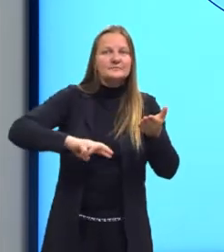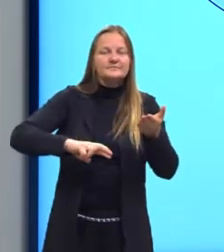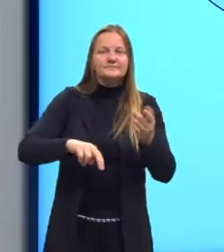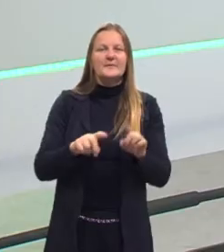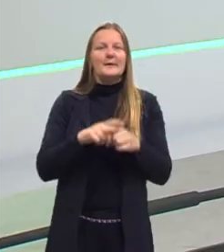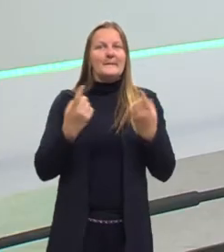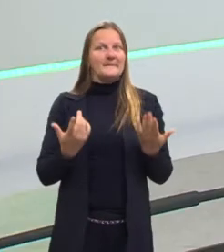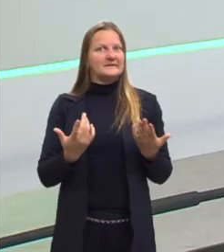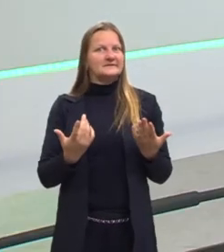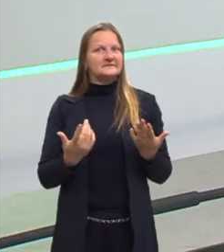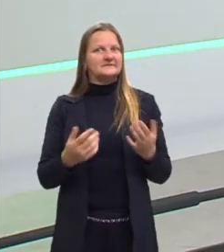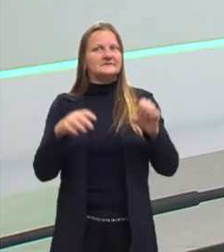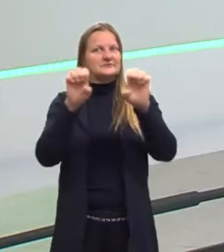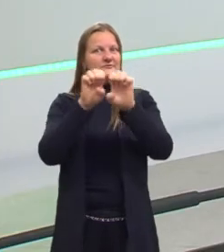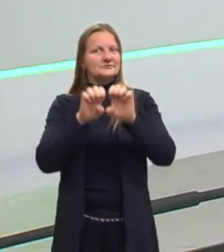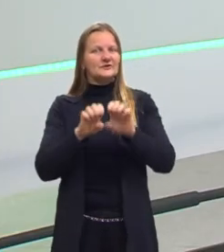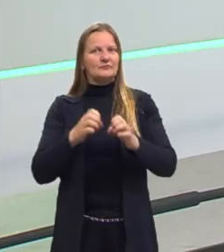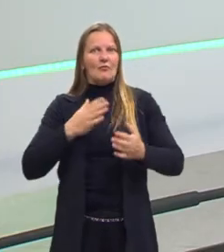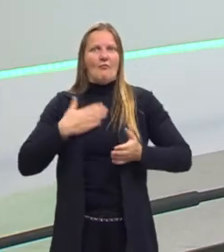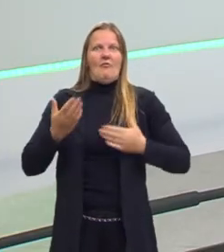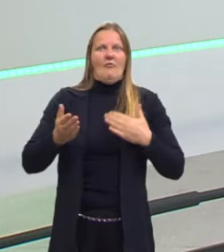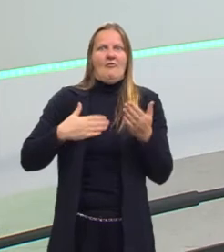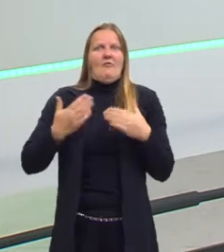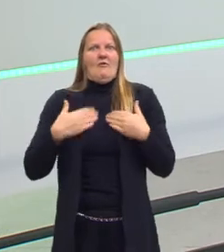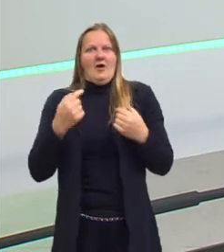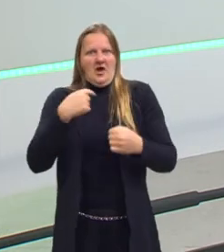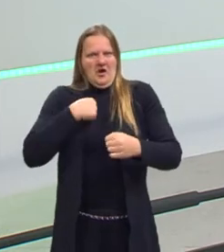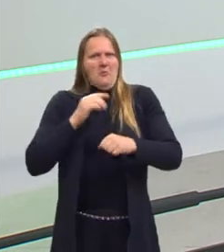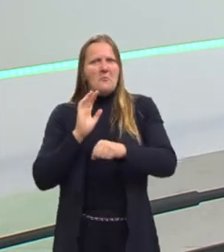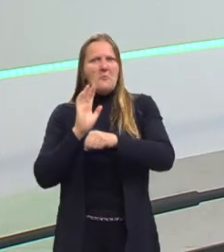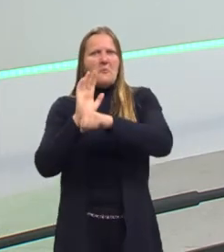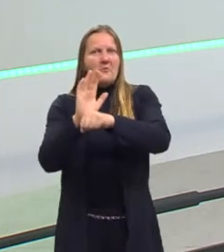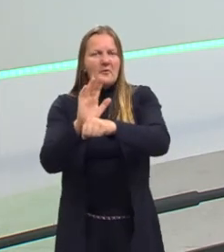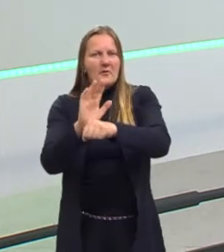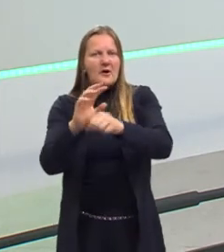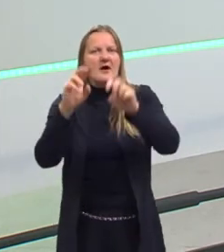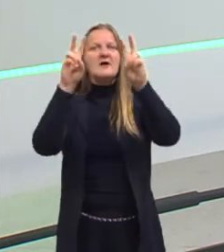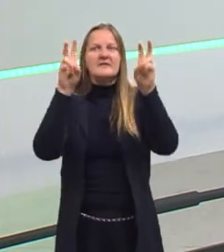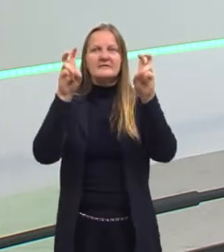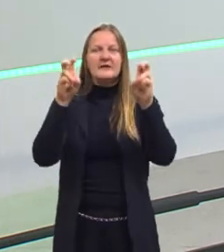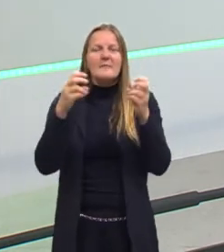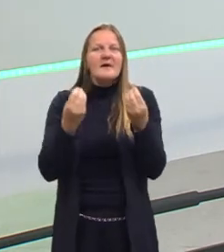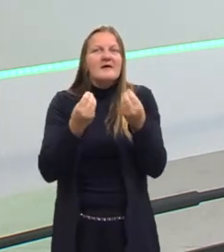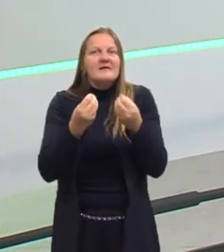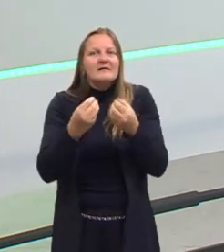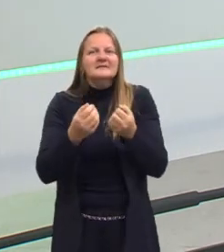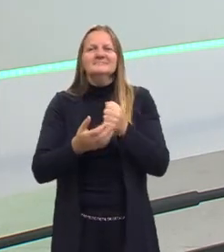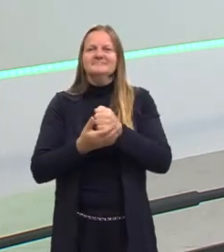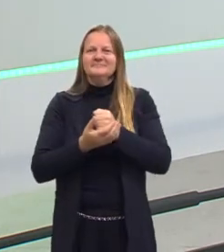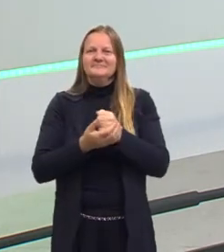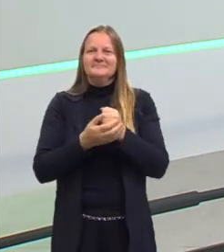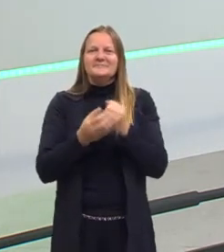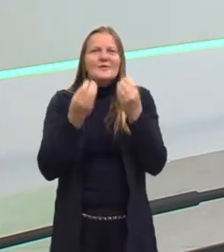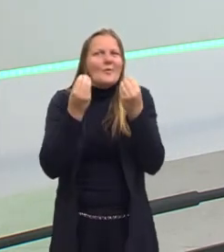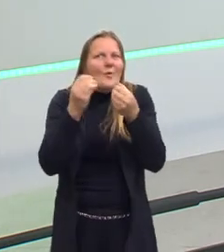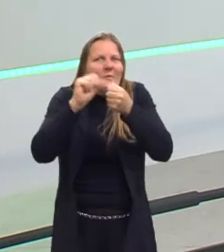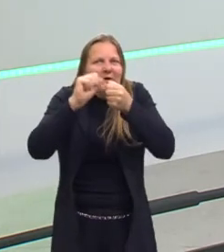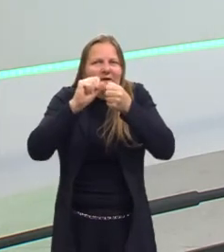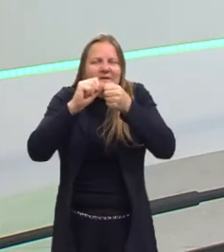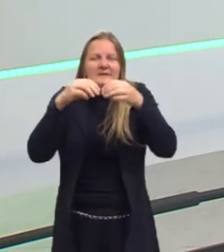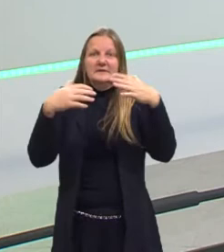Mas então o esqueleto se apavorou aqui eu vou te ajudar a escrever sobre os temas da redação sobre qualquer tema como é que eu faço